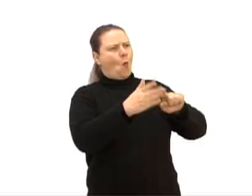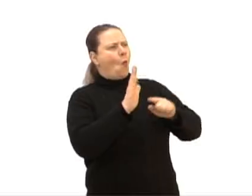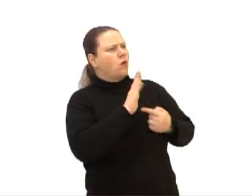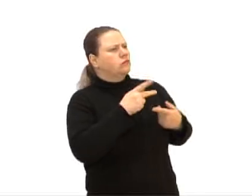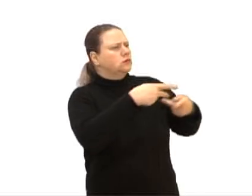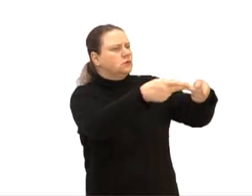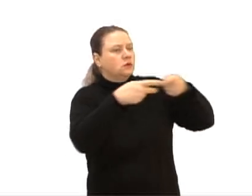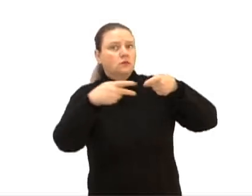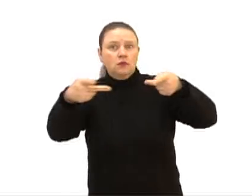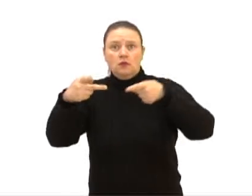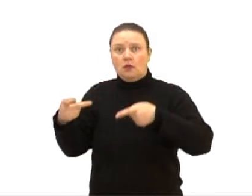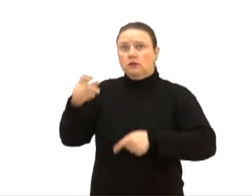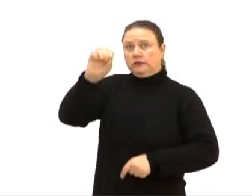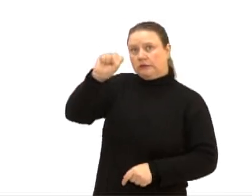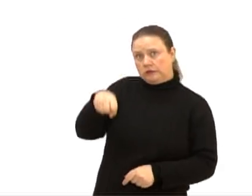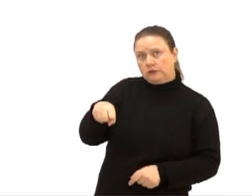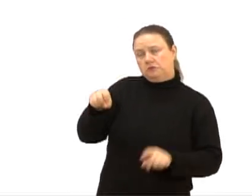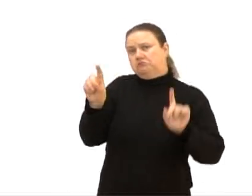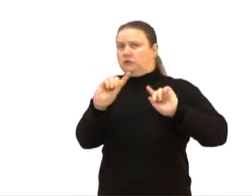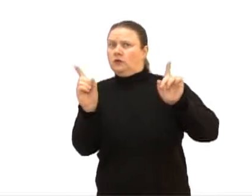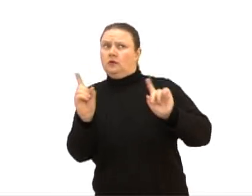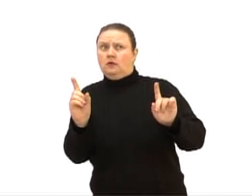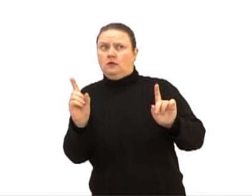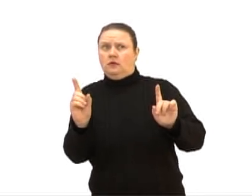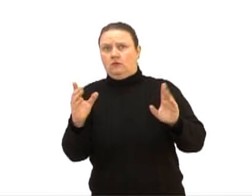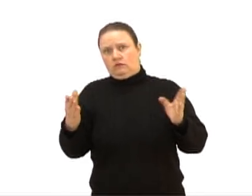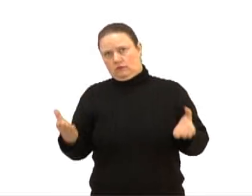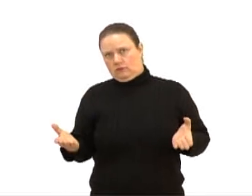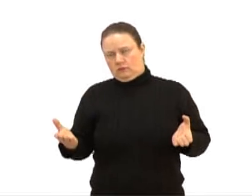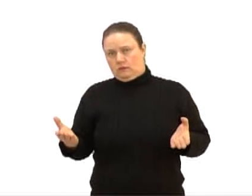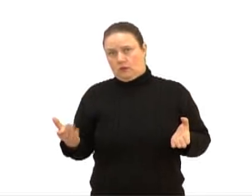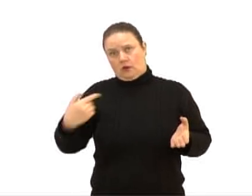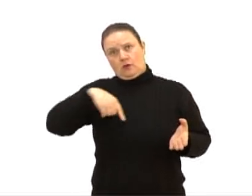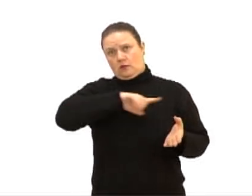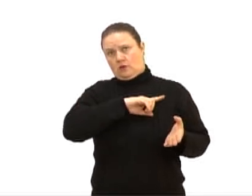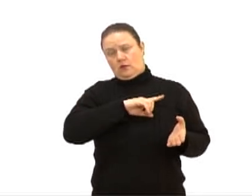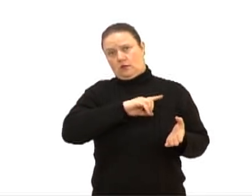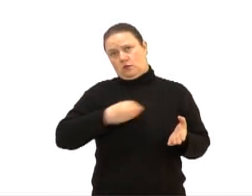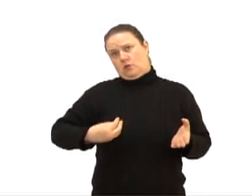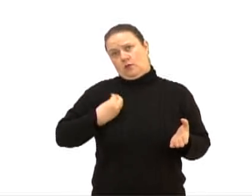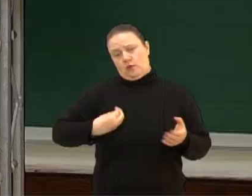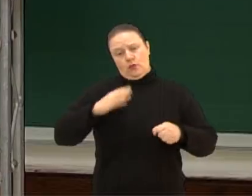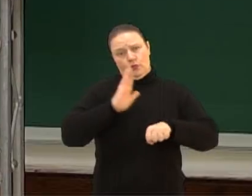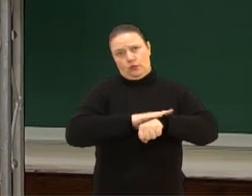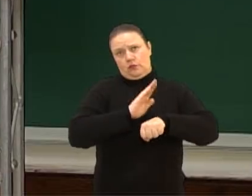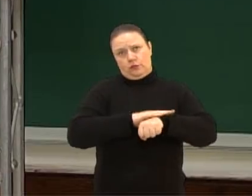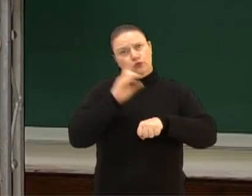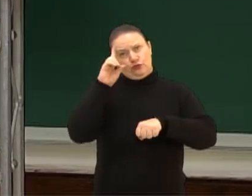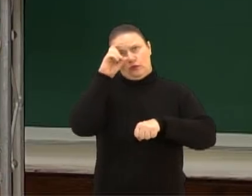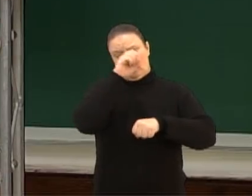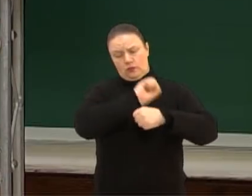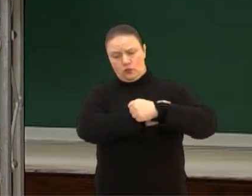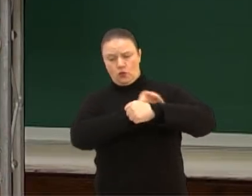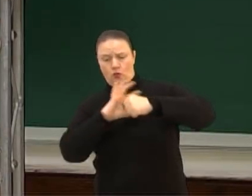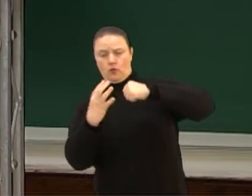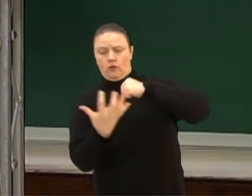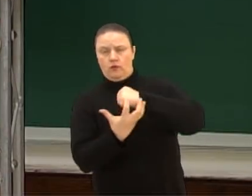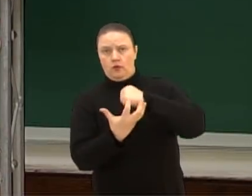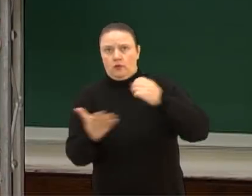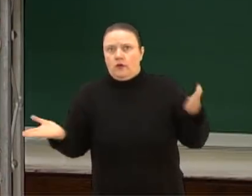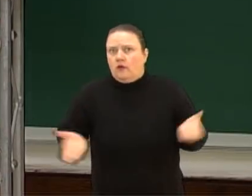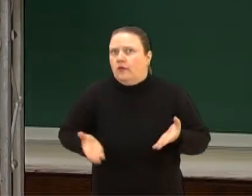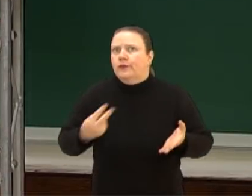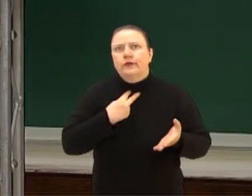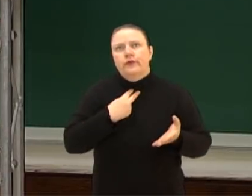Sim, não. Enfim, mas nós estamos vivendo uma pandemia, não é possível talvez fazer essa visita nesse momento, mas